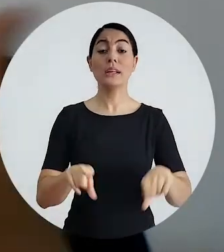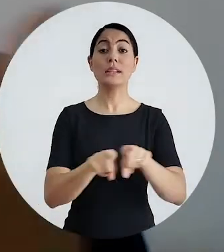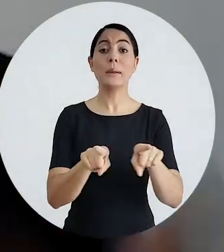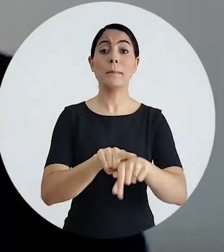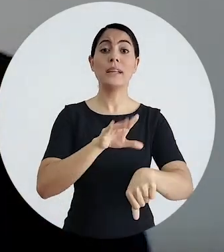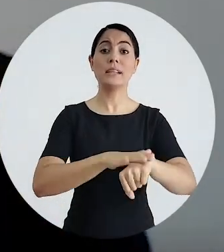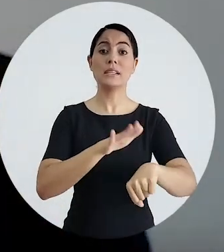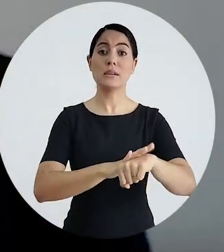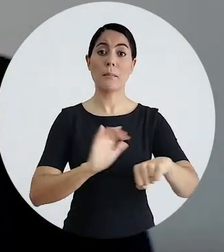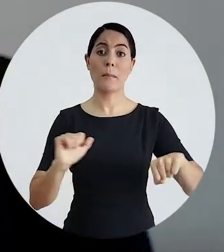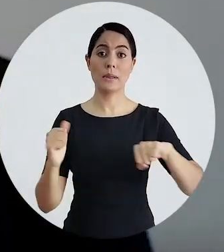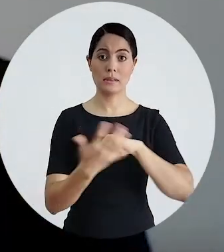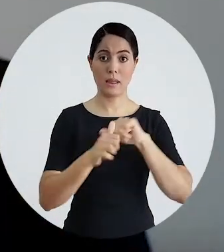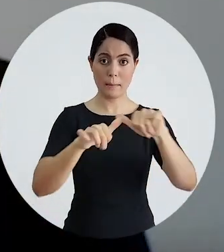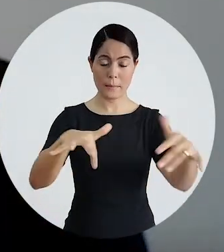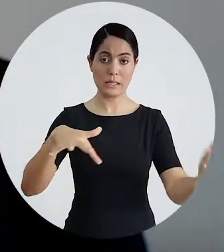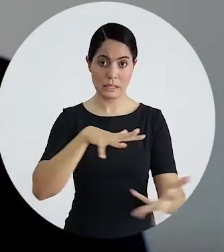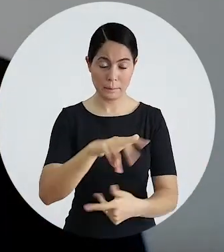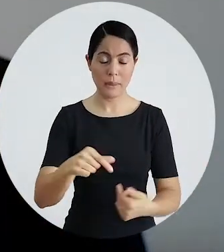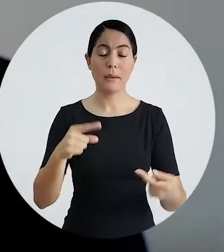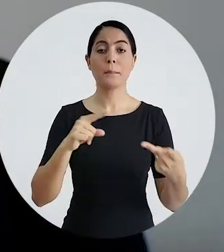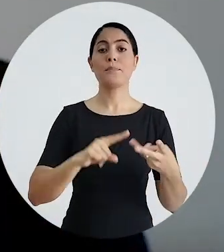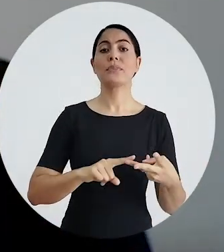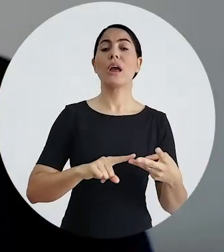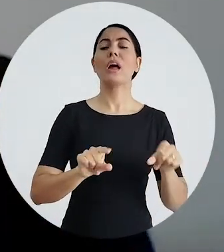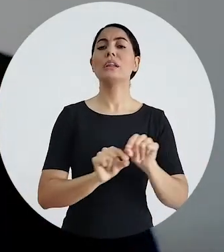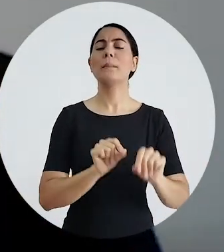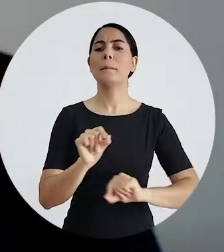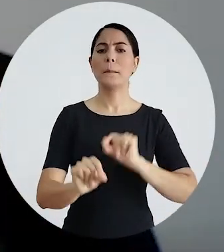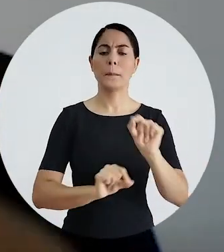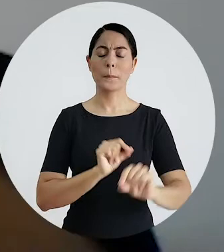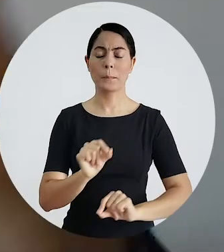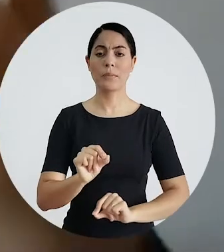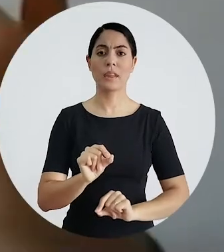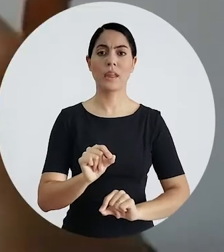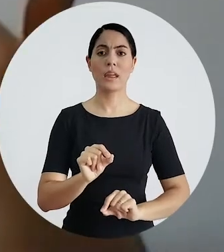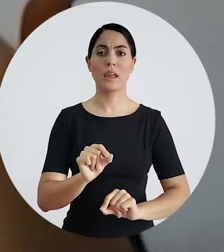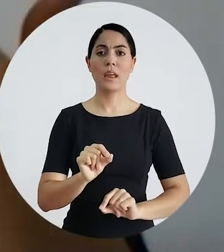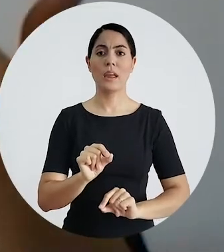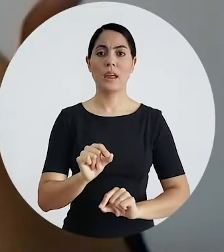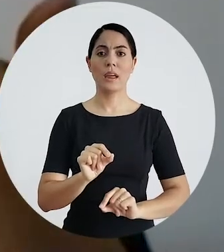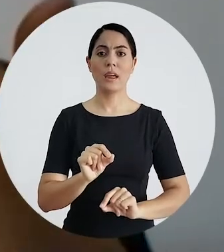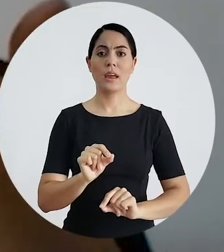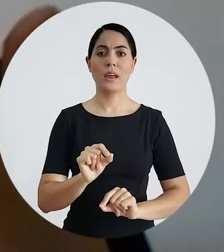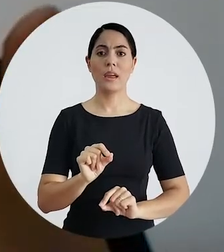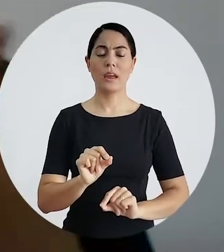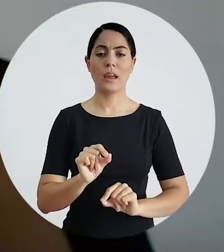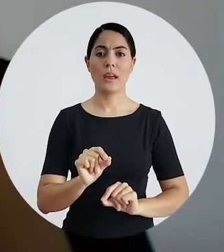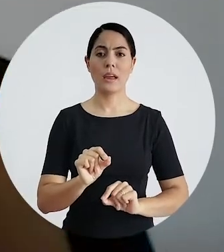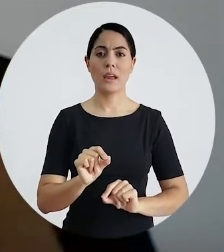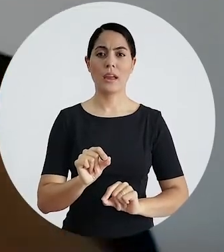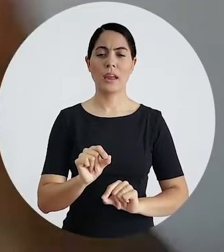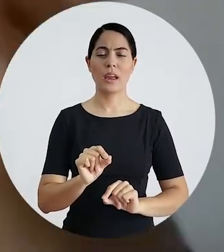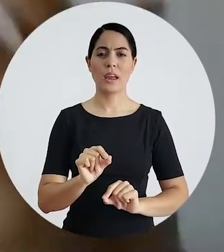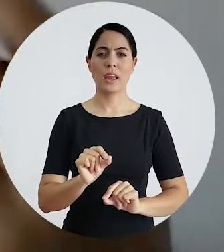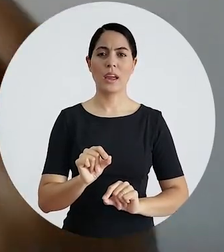a não implementação nesse momento, aponta a